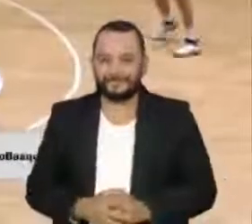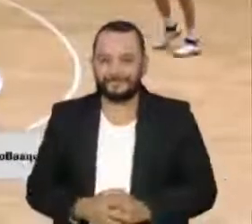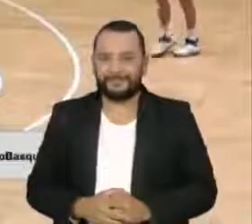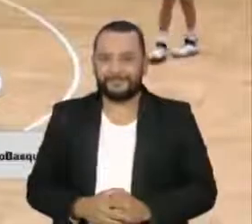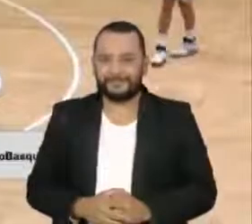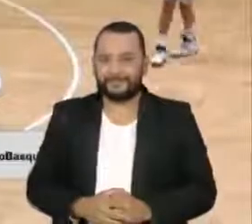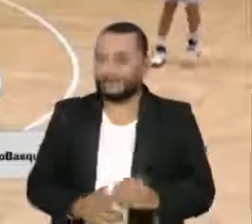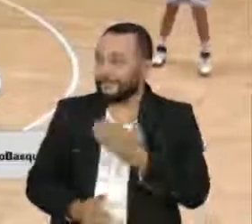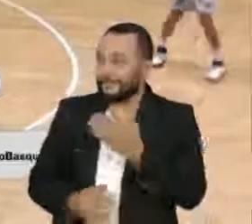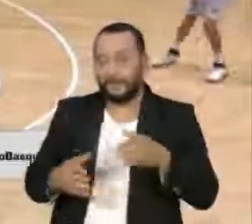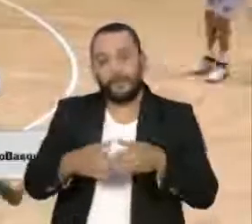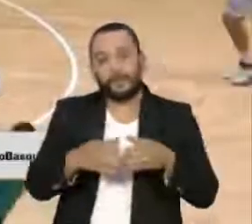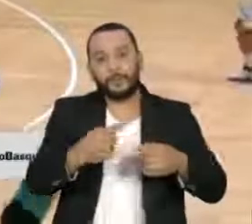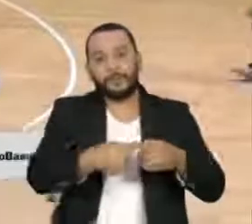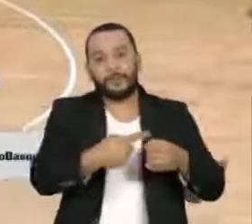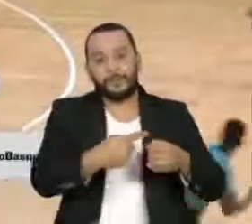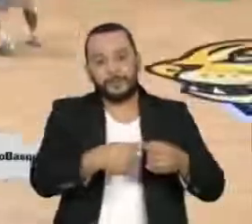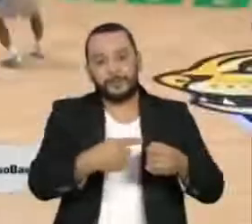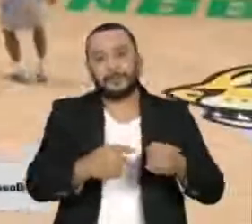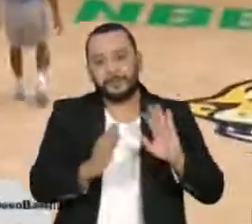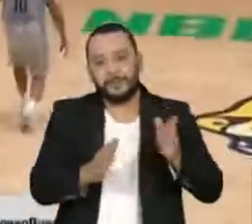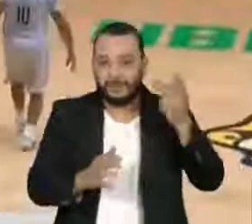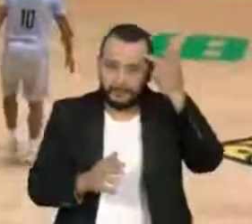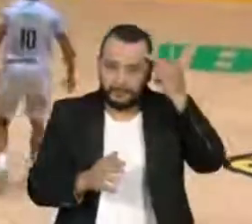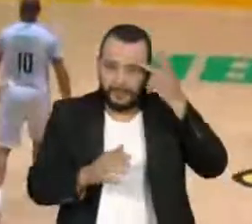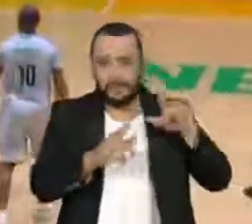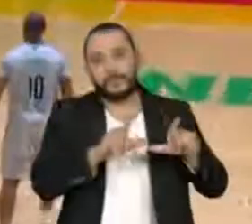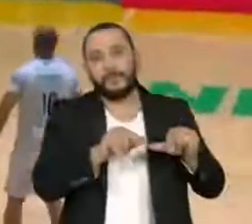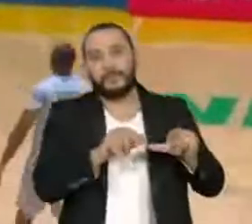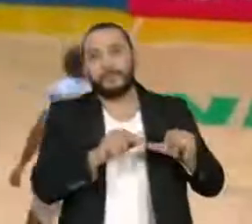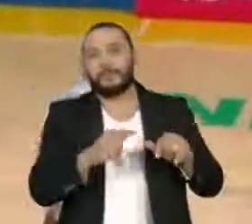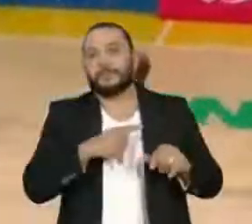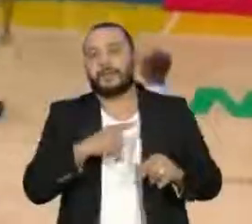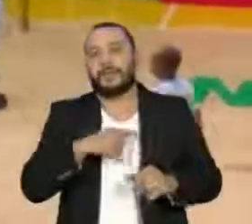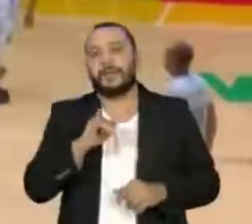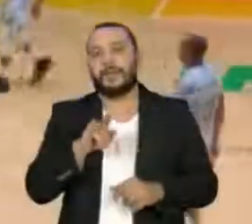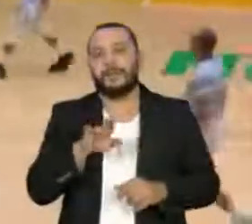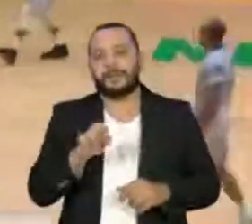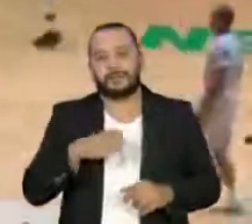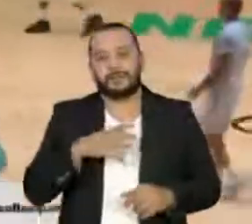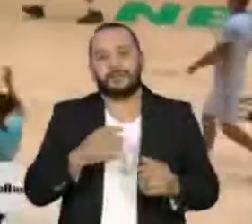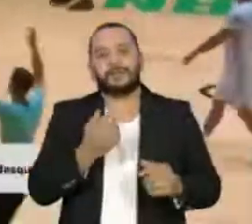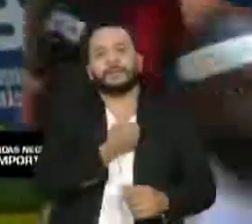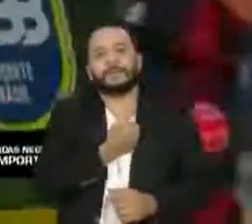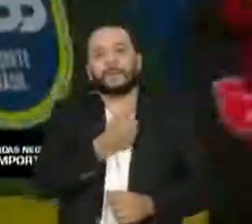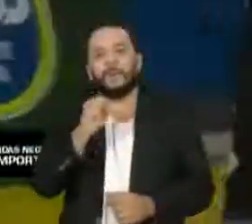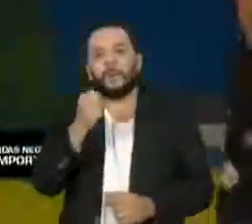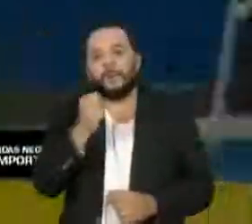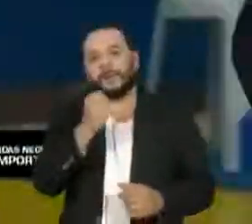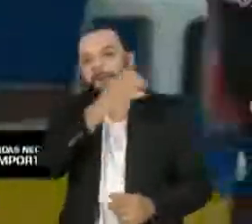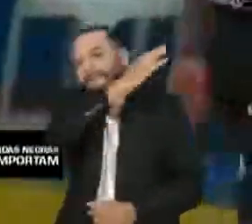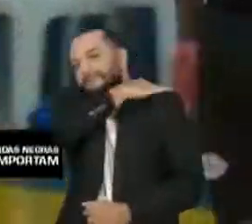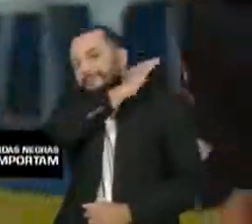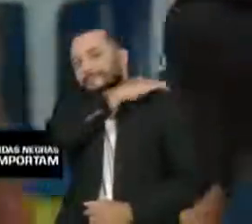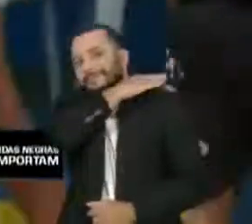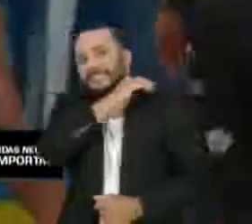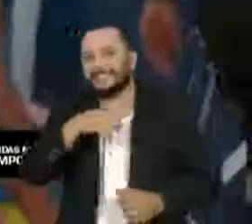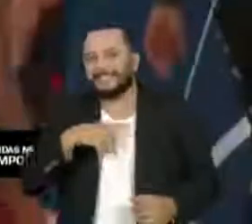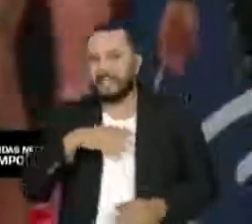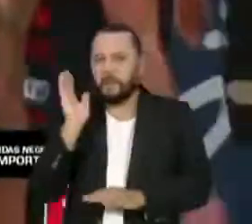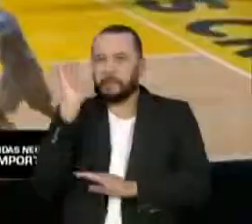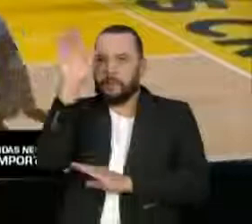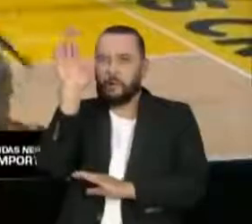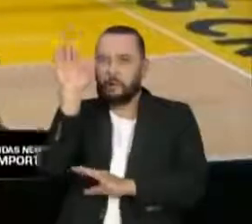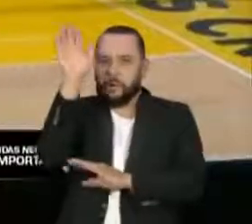A equipe do interior paulista tem como grande destaque o armador Alexei Borges. O camisa 8 do Dragão tem uma média acima de